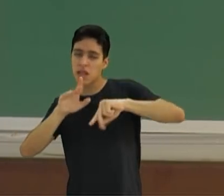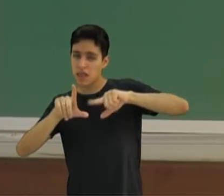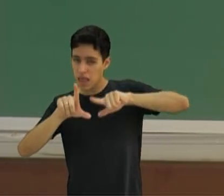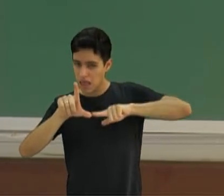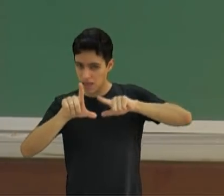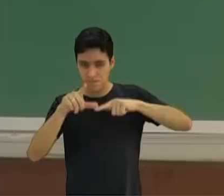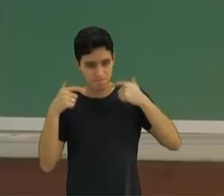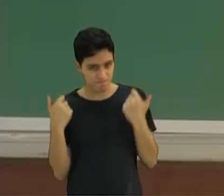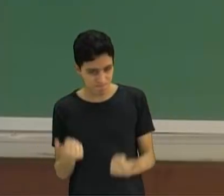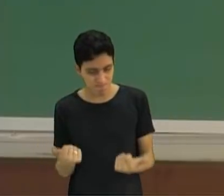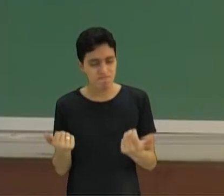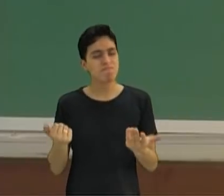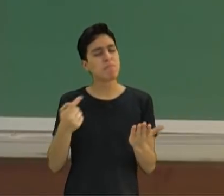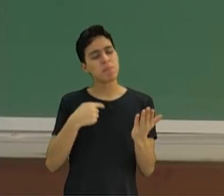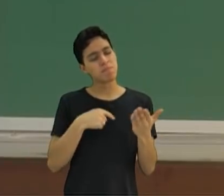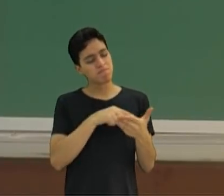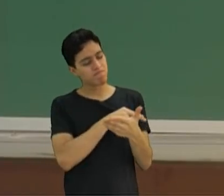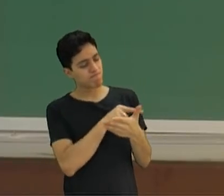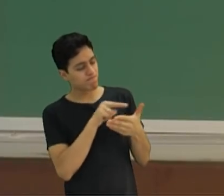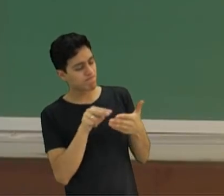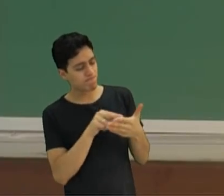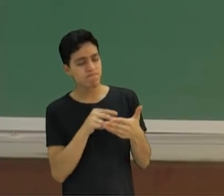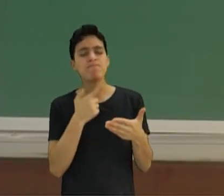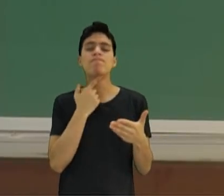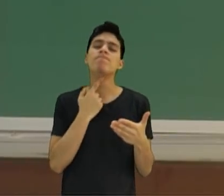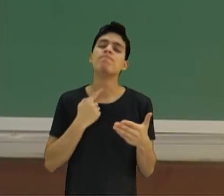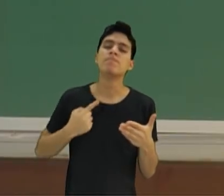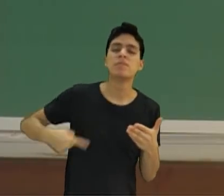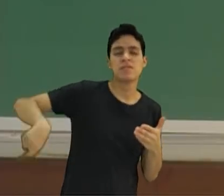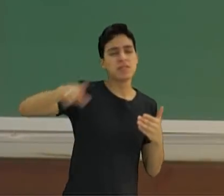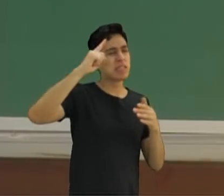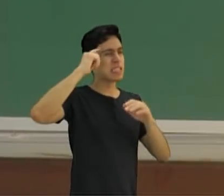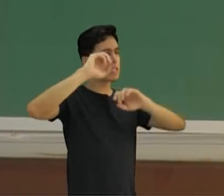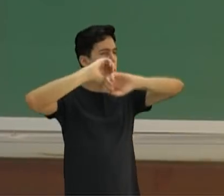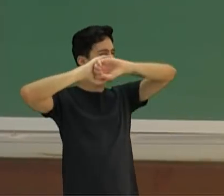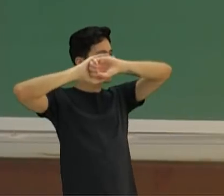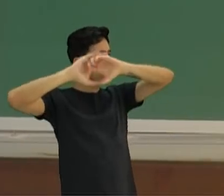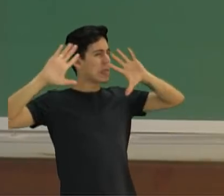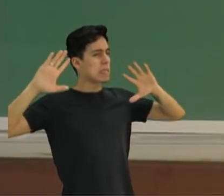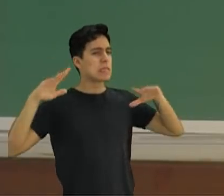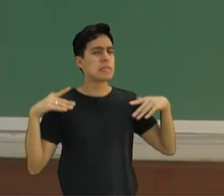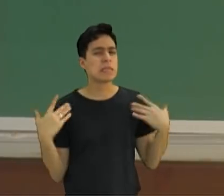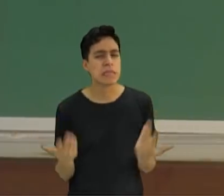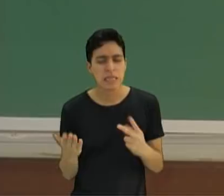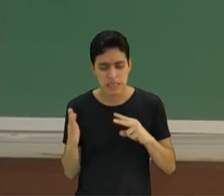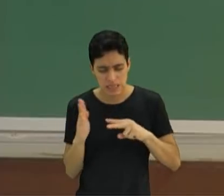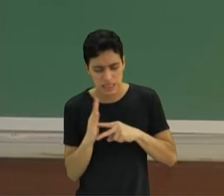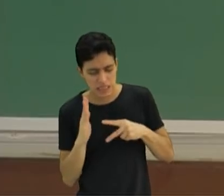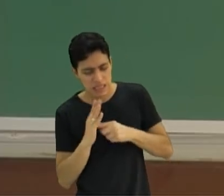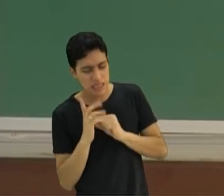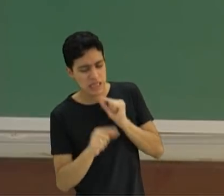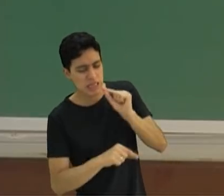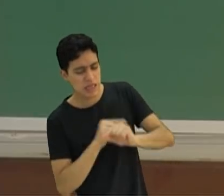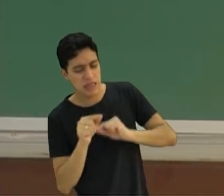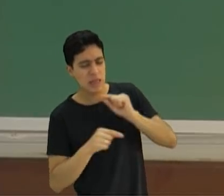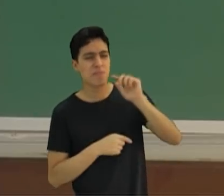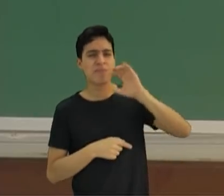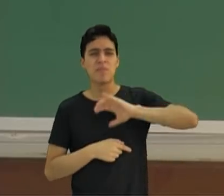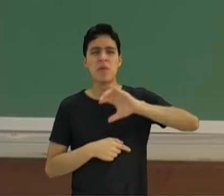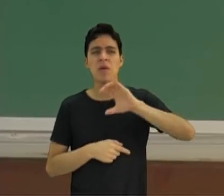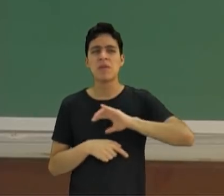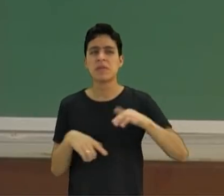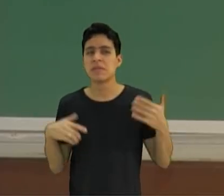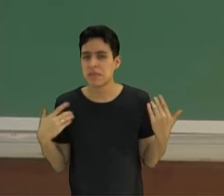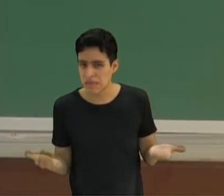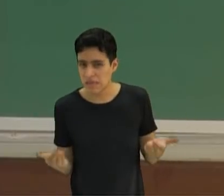Enquanto eu estiver lendo, eu queria que você tentasse imaginar o que será que essa letra significa em português. Será